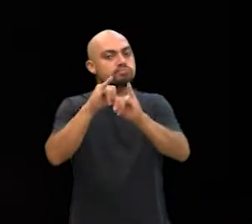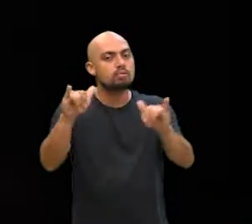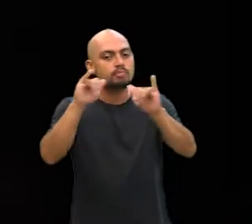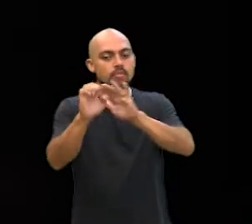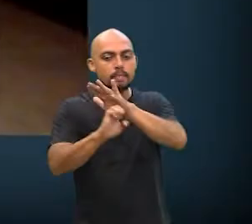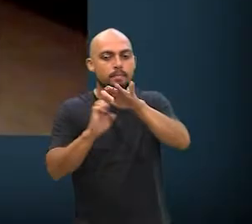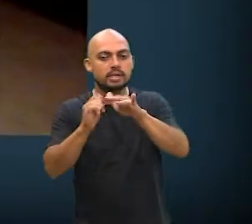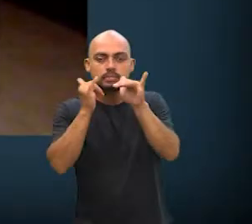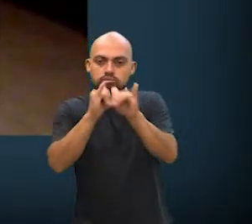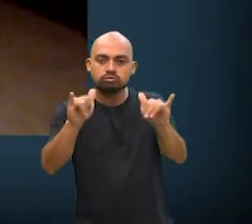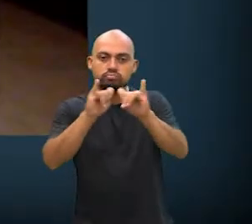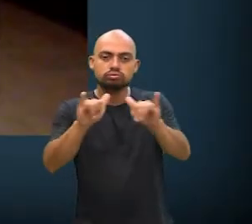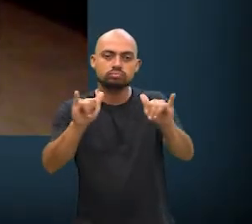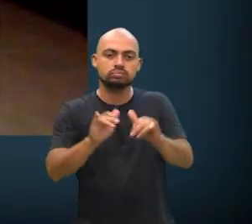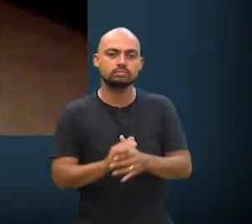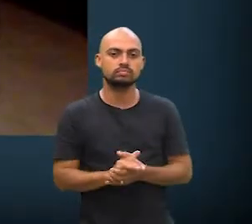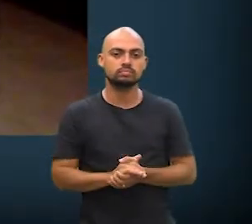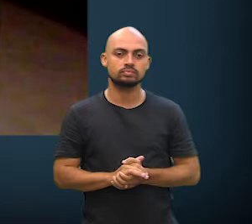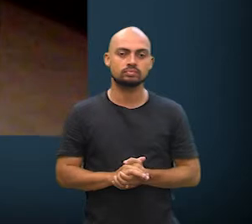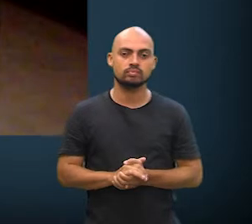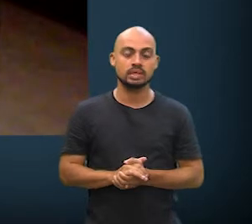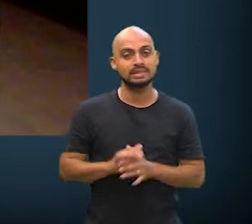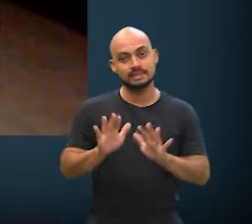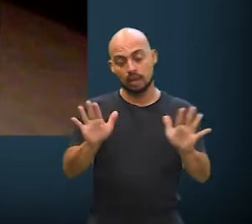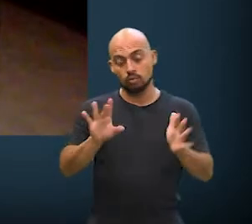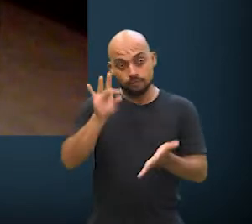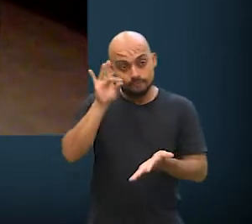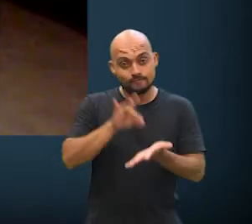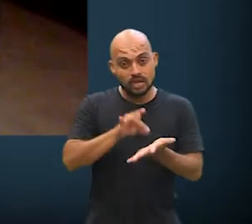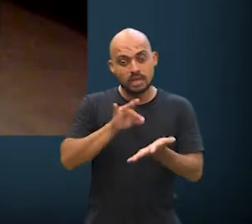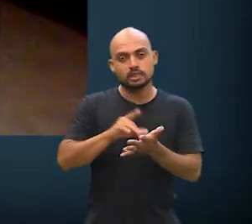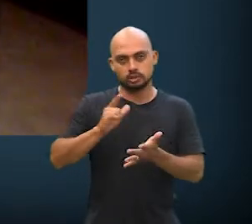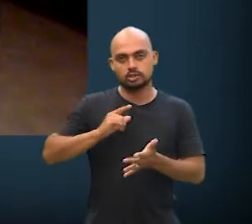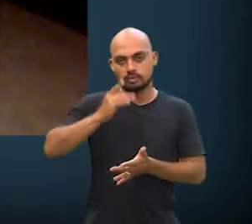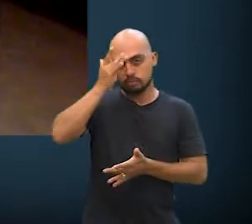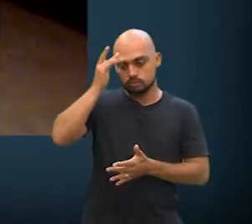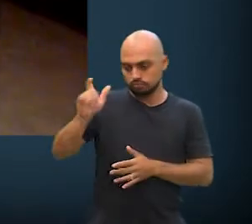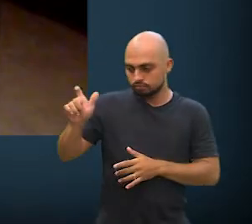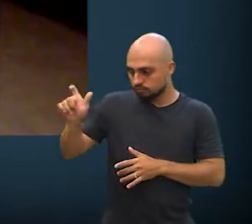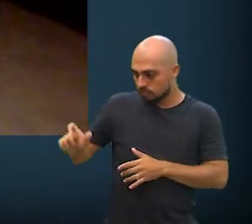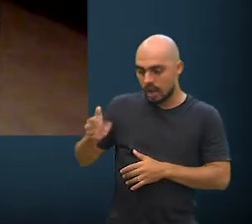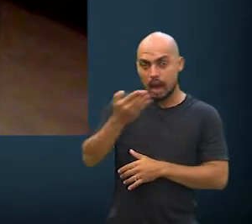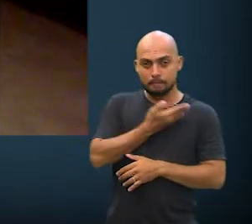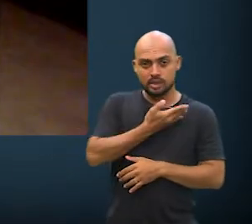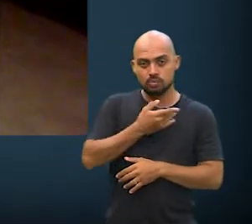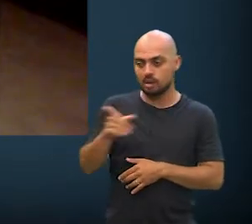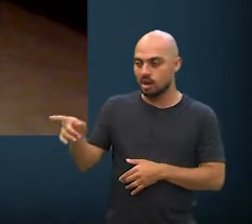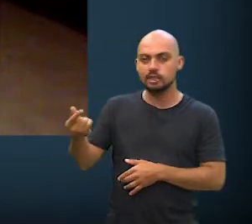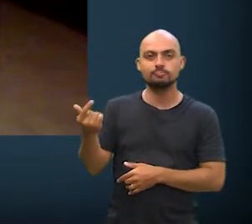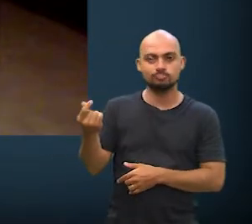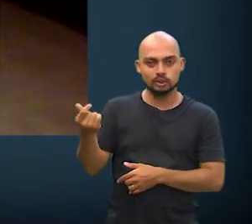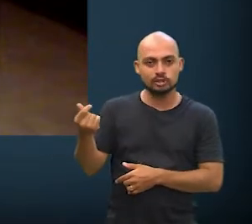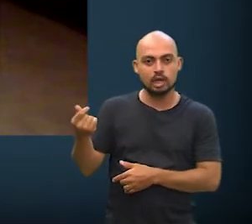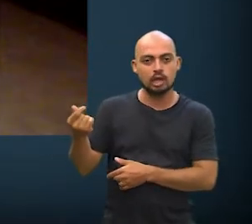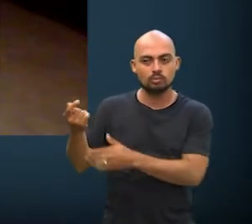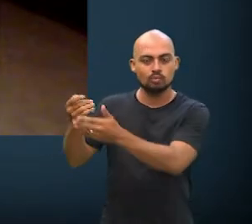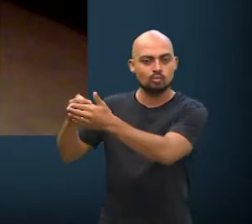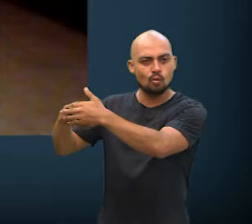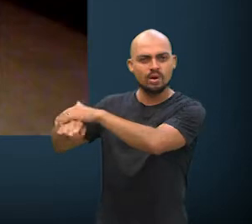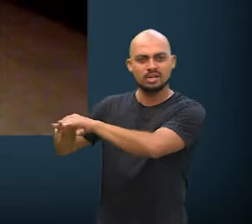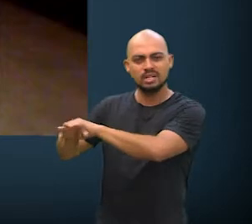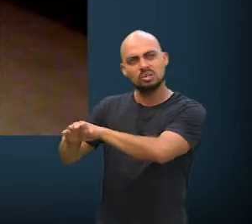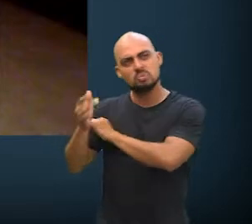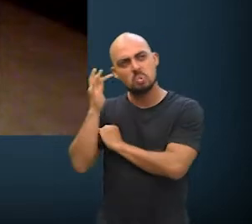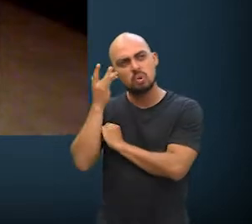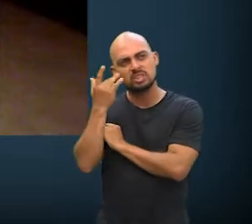empresa? Imagina, meu, na verdade, foi um amigo que ele tinha um dinheiro parado, o valor acho que era